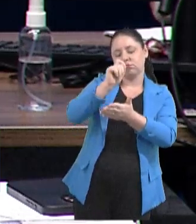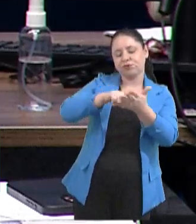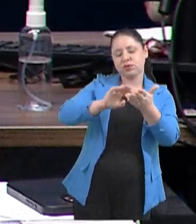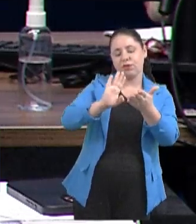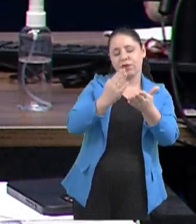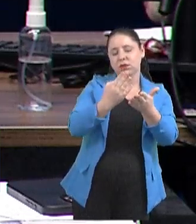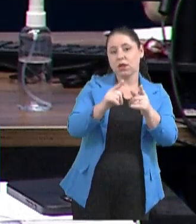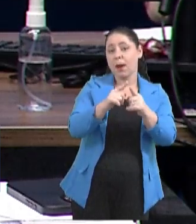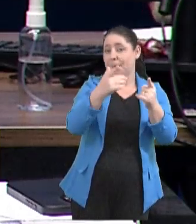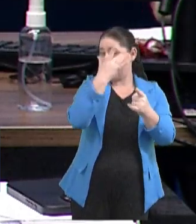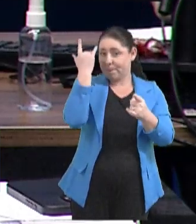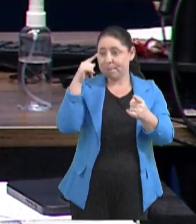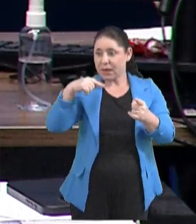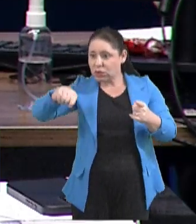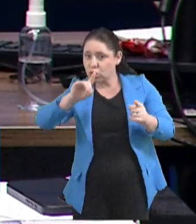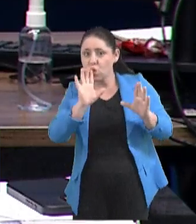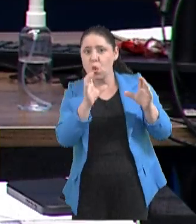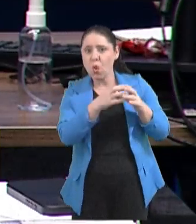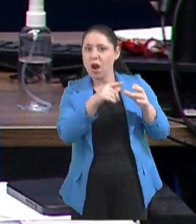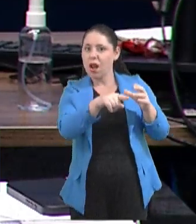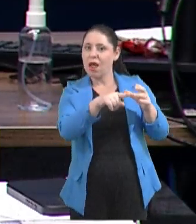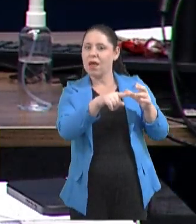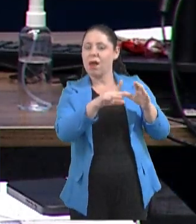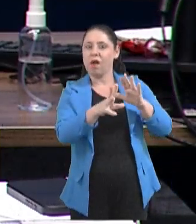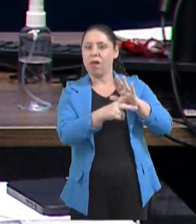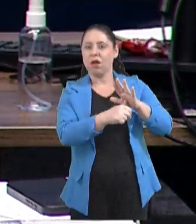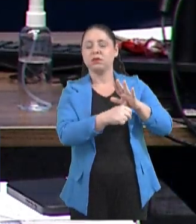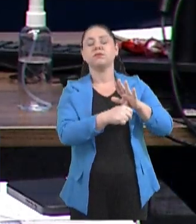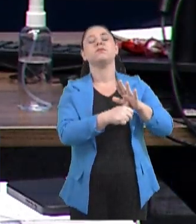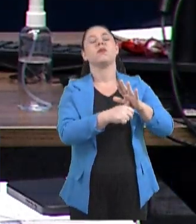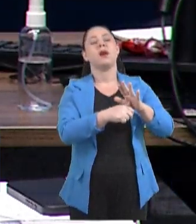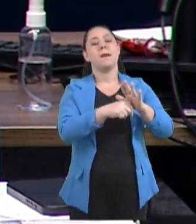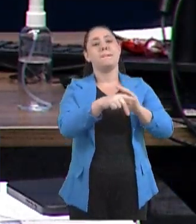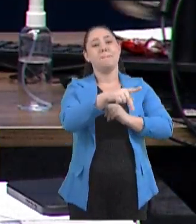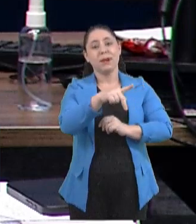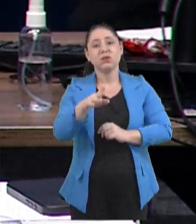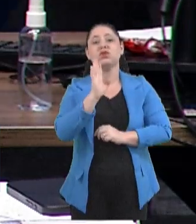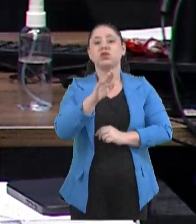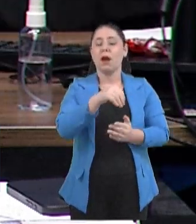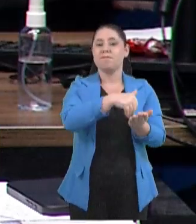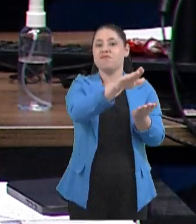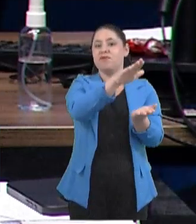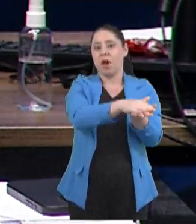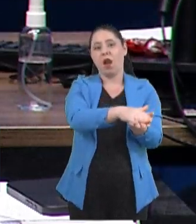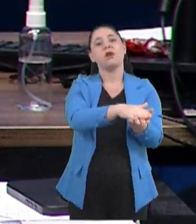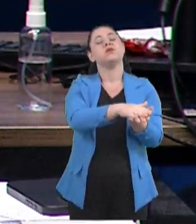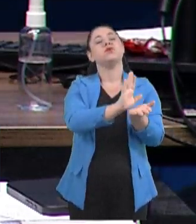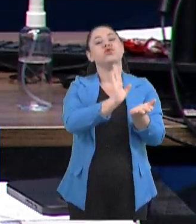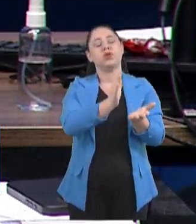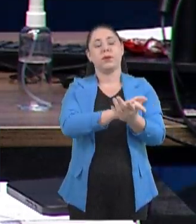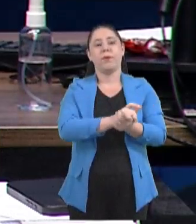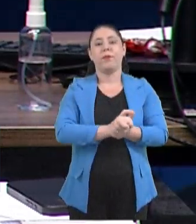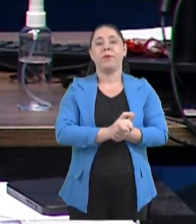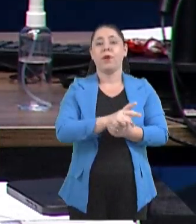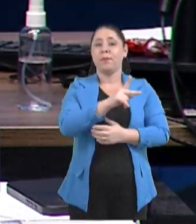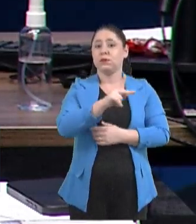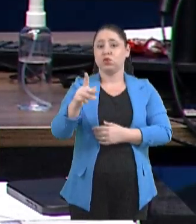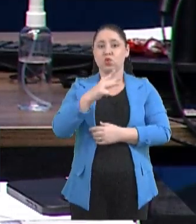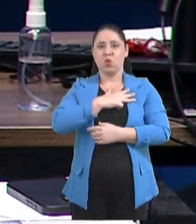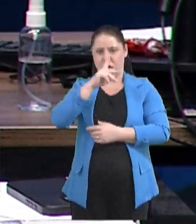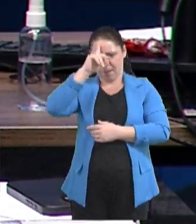pessoas, elas têm que ser punidas, né? O presidente do INSS já foi demitido. Ontem o presidente